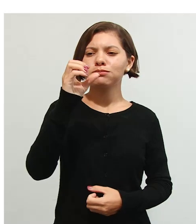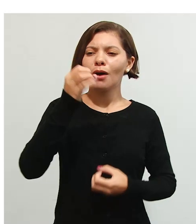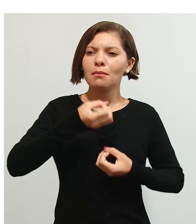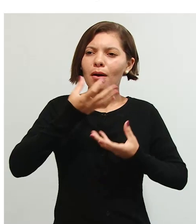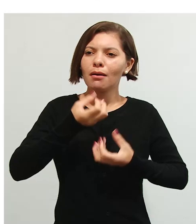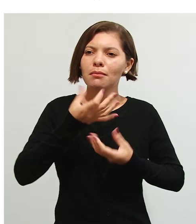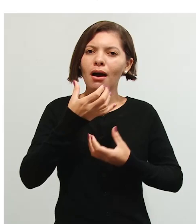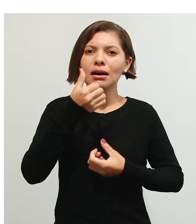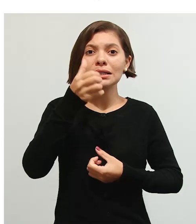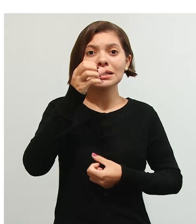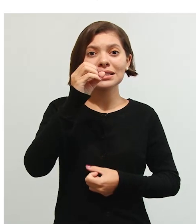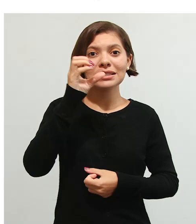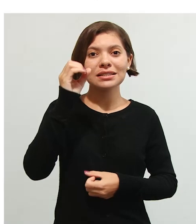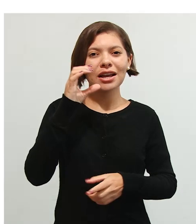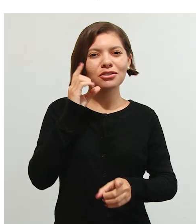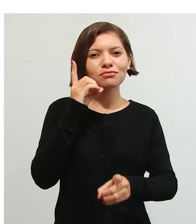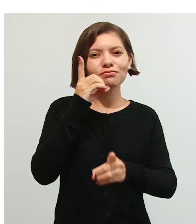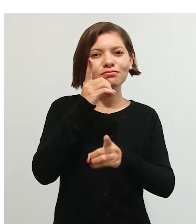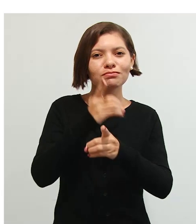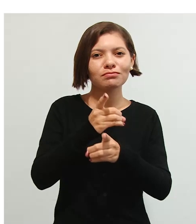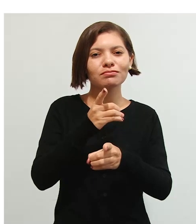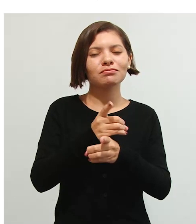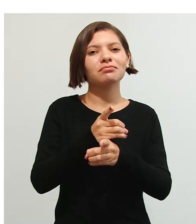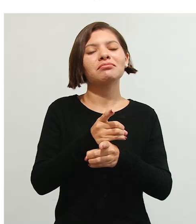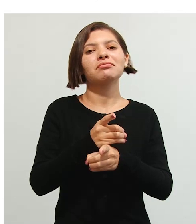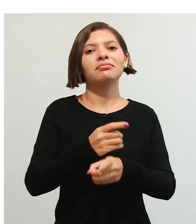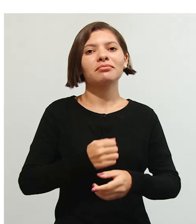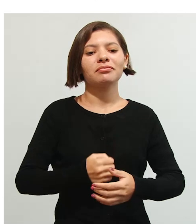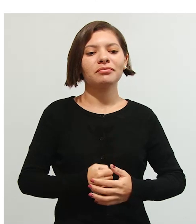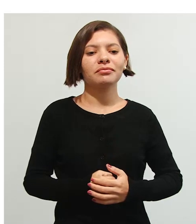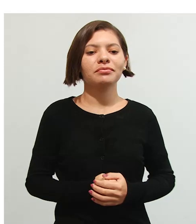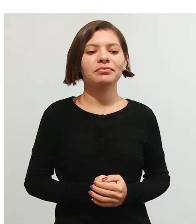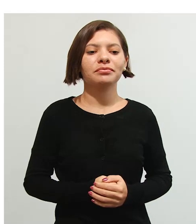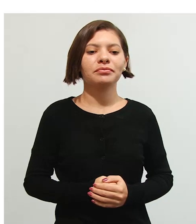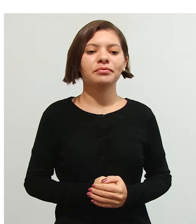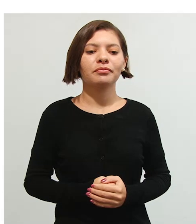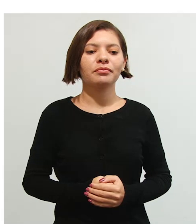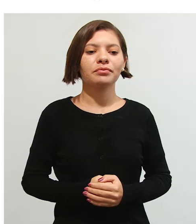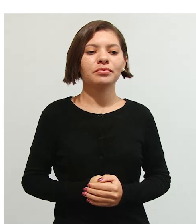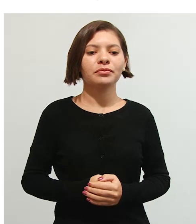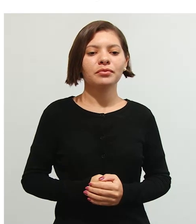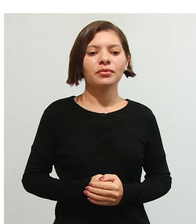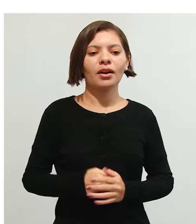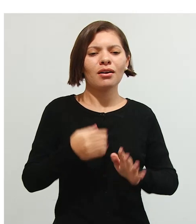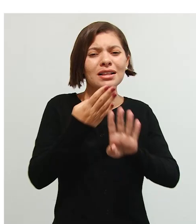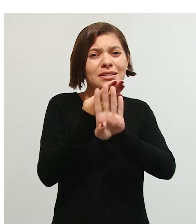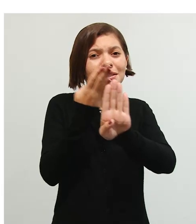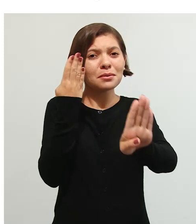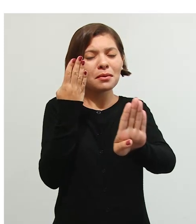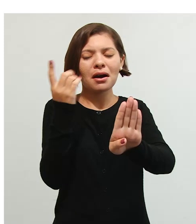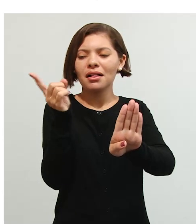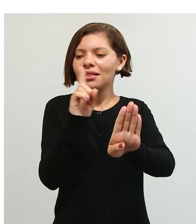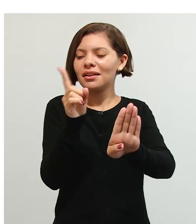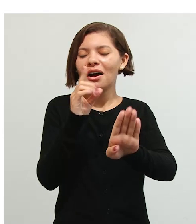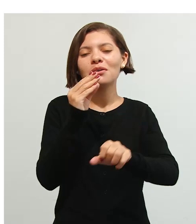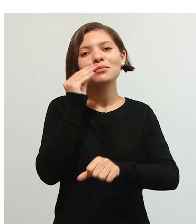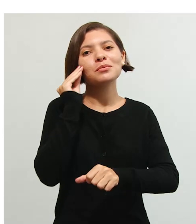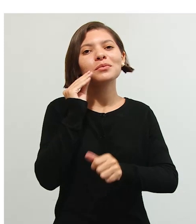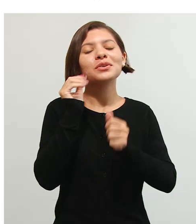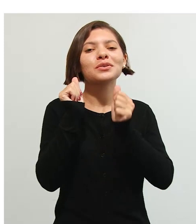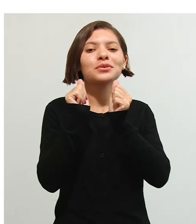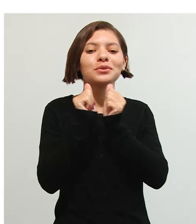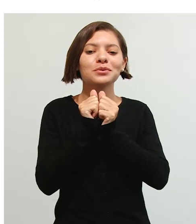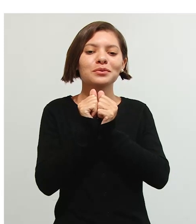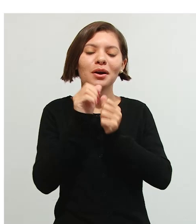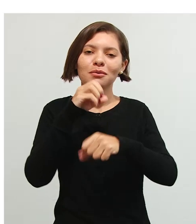de exprimir, de entender, de encontrar o outro através de um pensamento que entrelaça e não separa as dimensões da